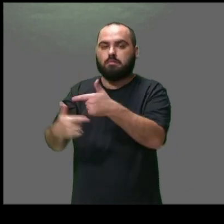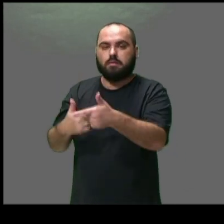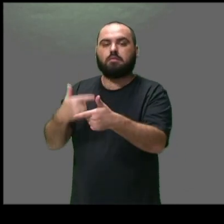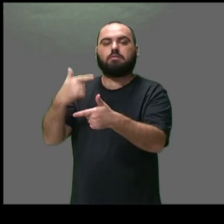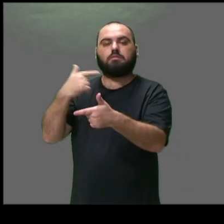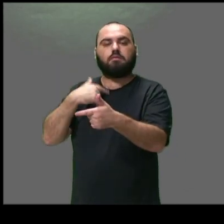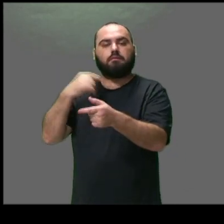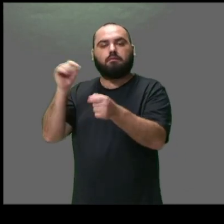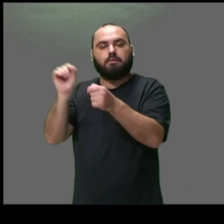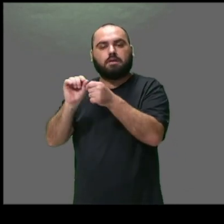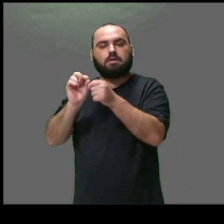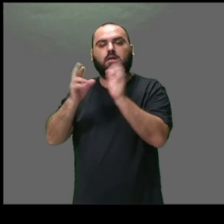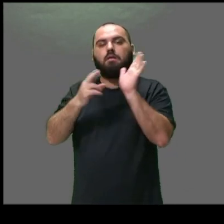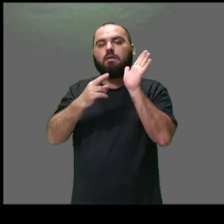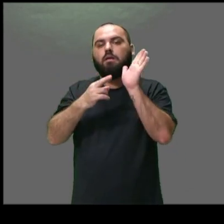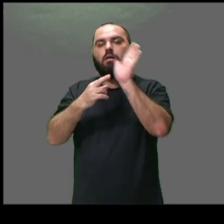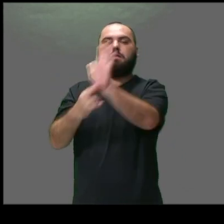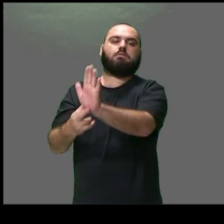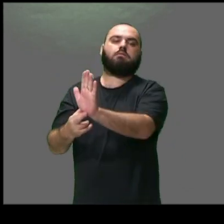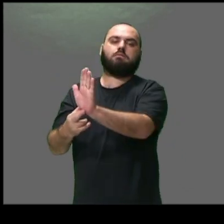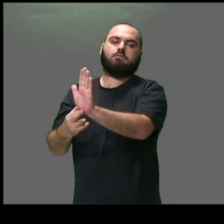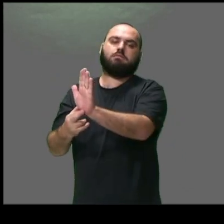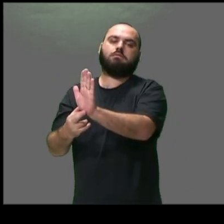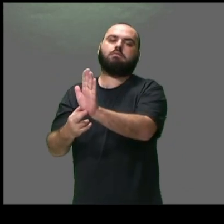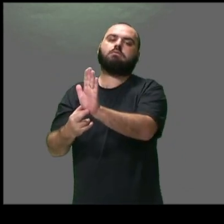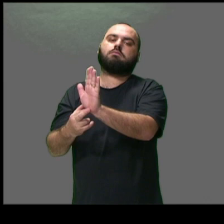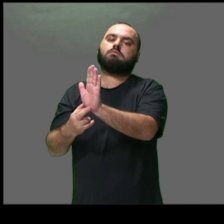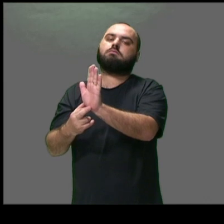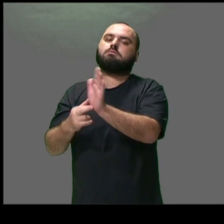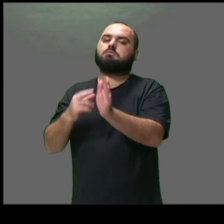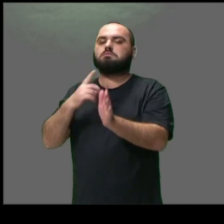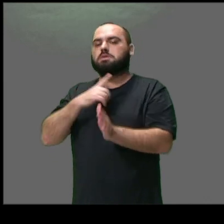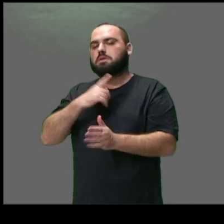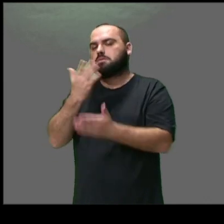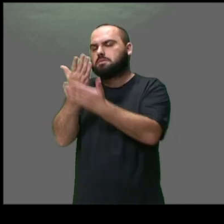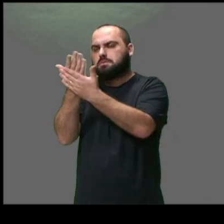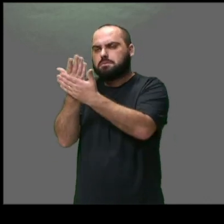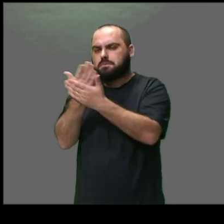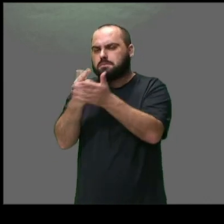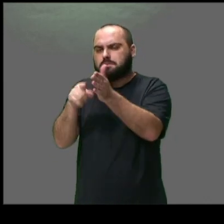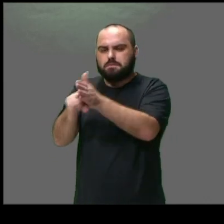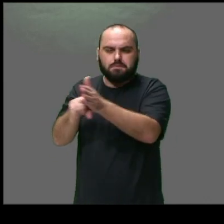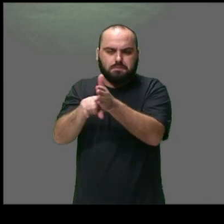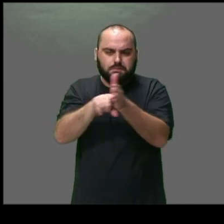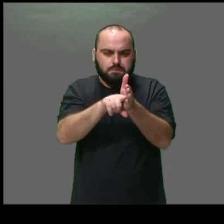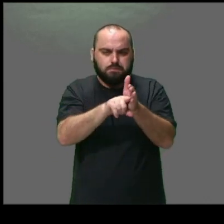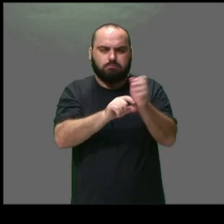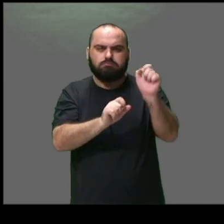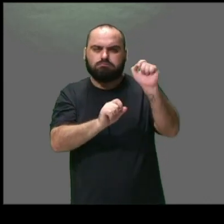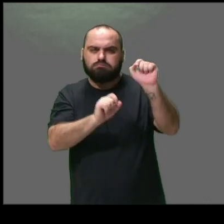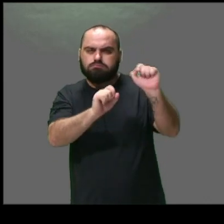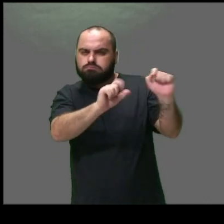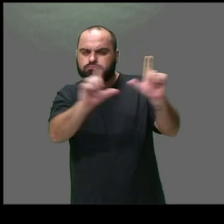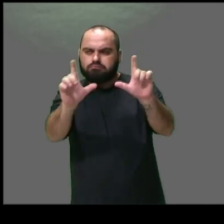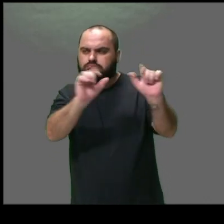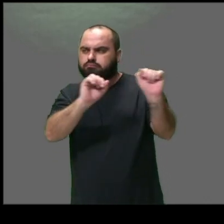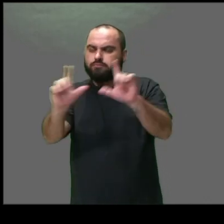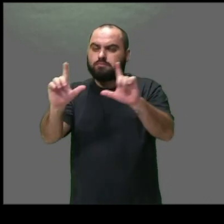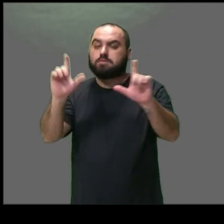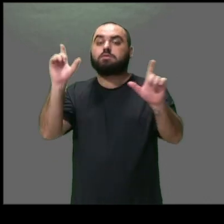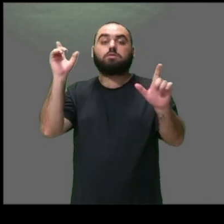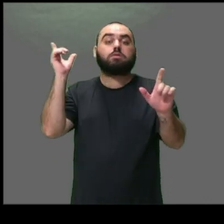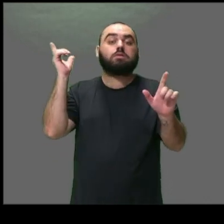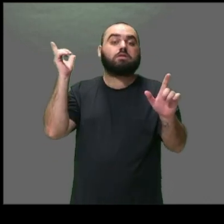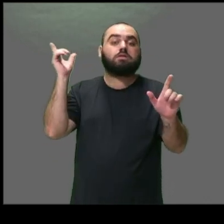fosse representativo ali né? E eu fiz um estudo, uma pesquisa, alguns layouts e cheguei nesse